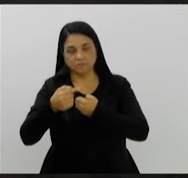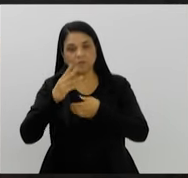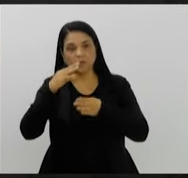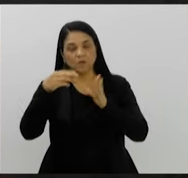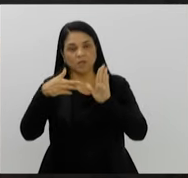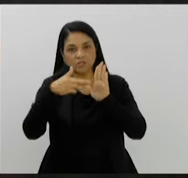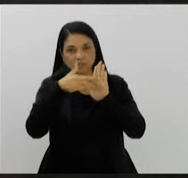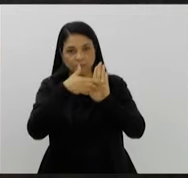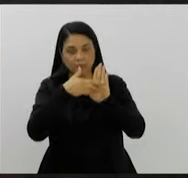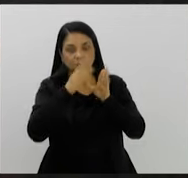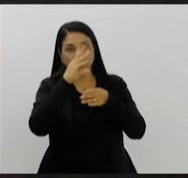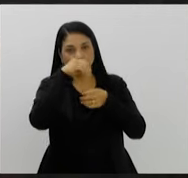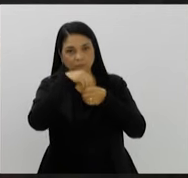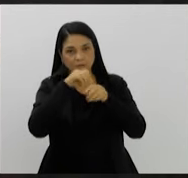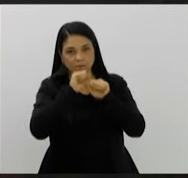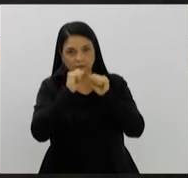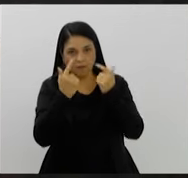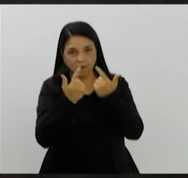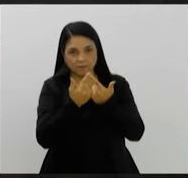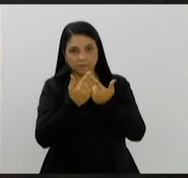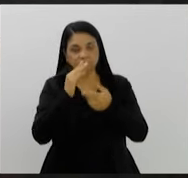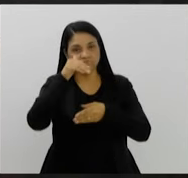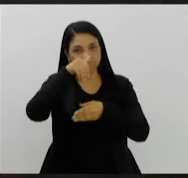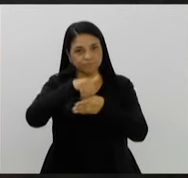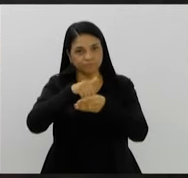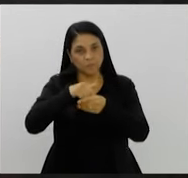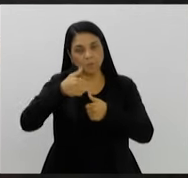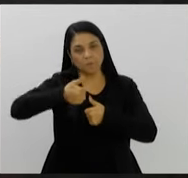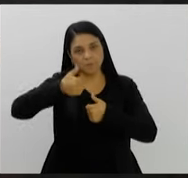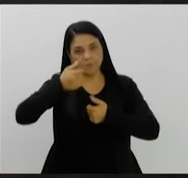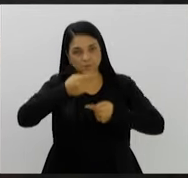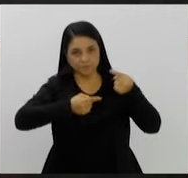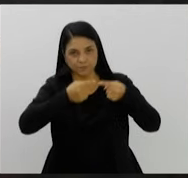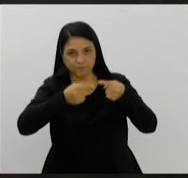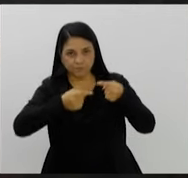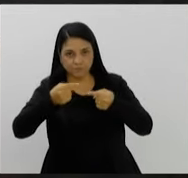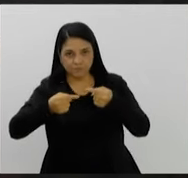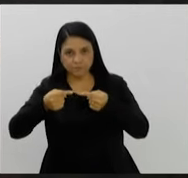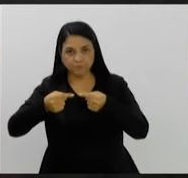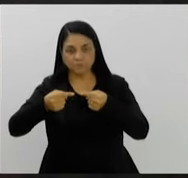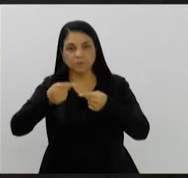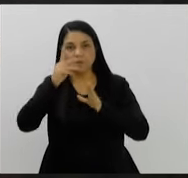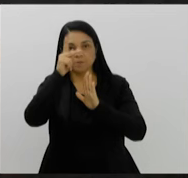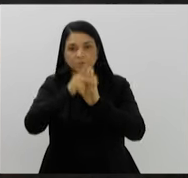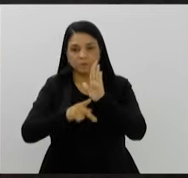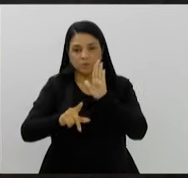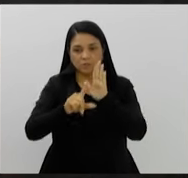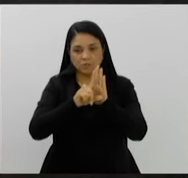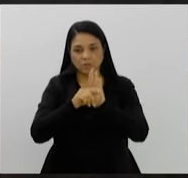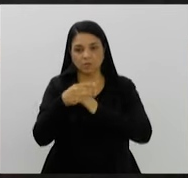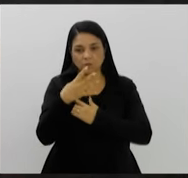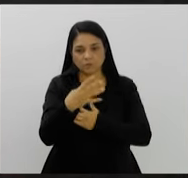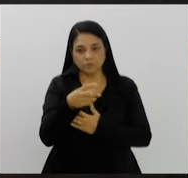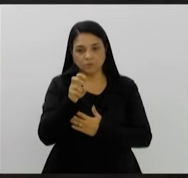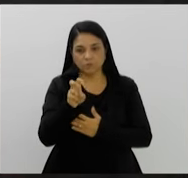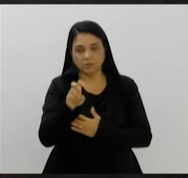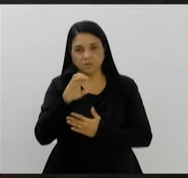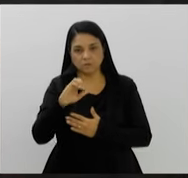em tramitação ordinária em votação em primeira discussão projeto de lei